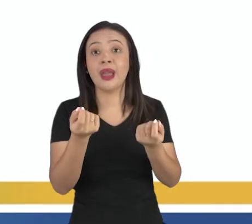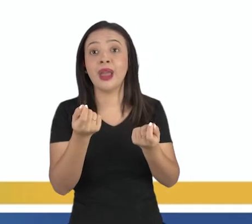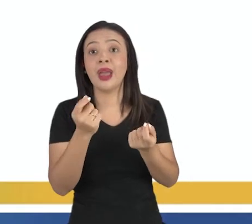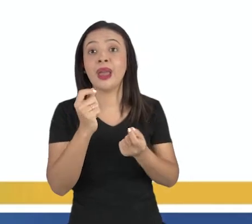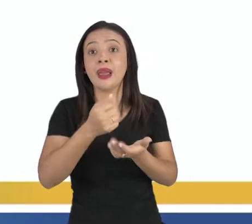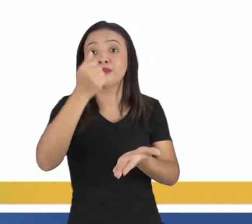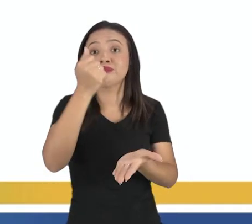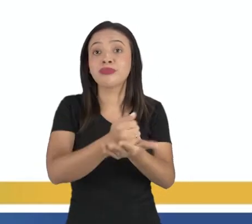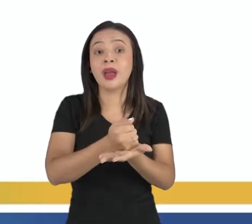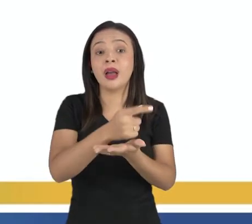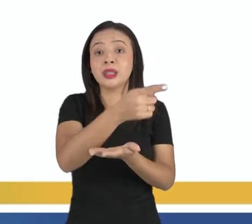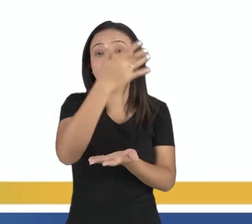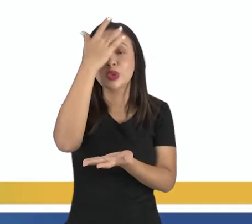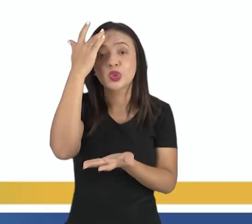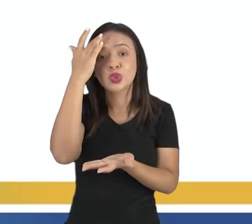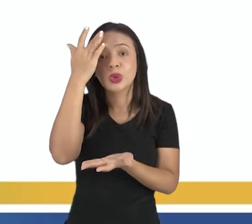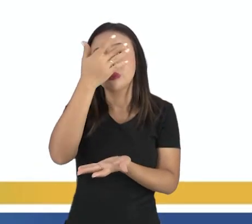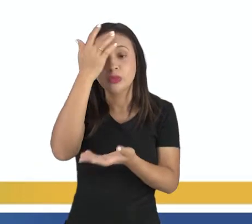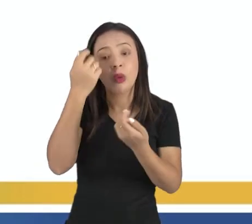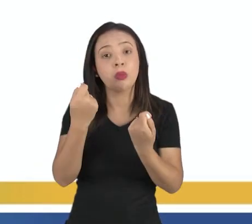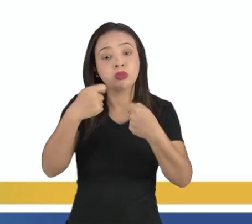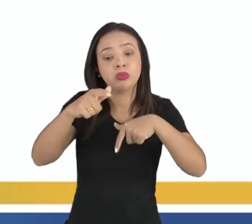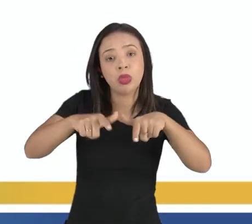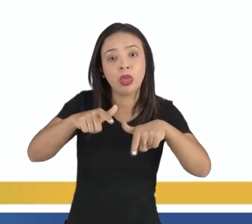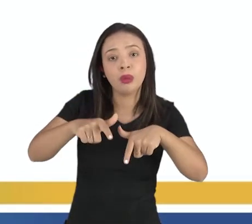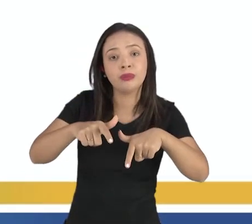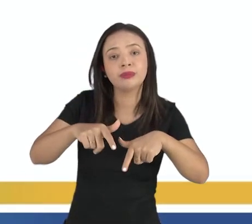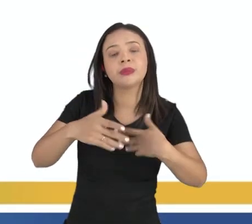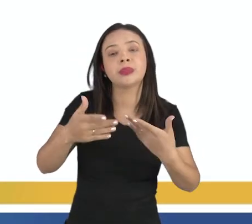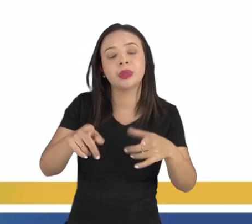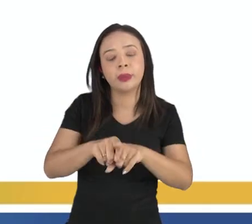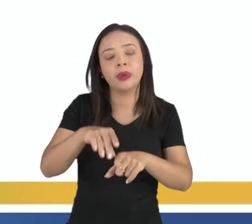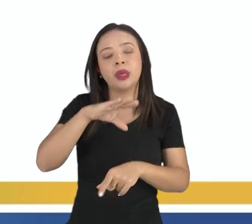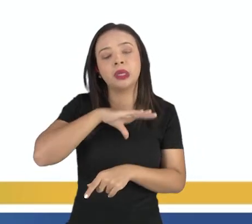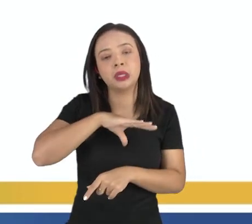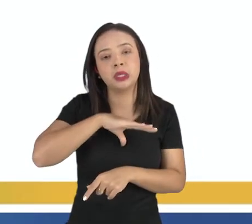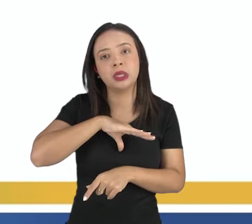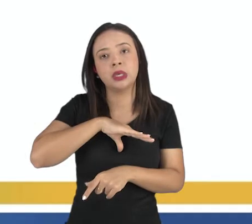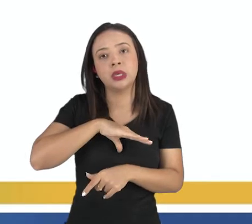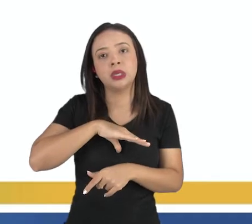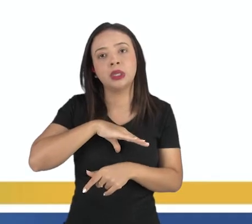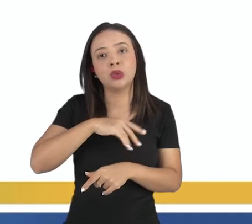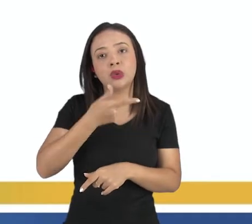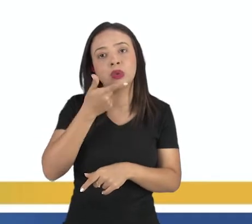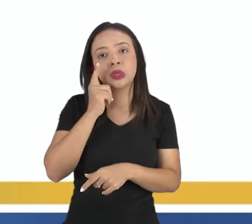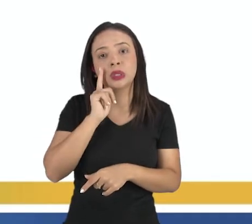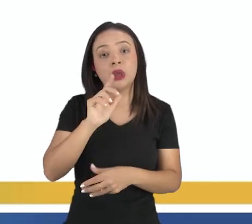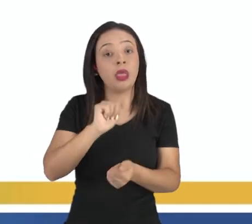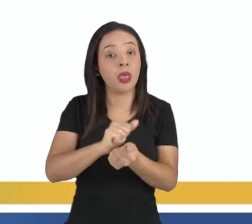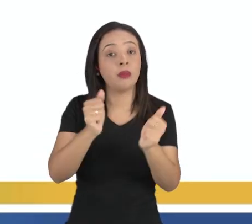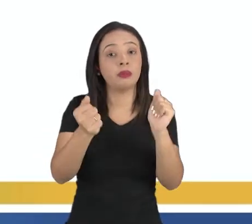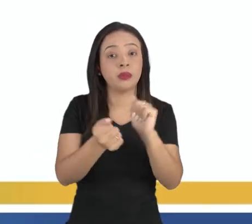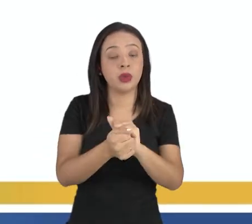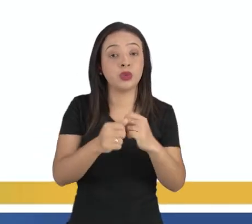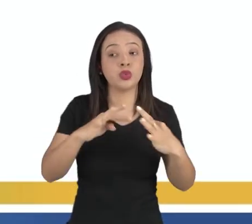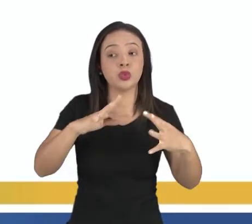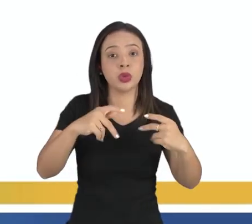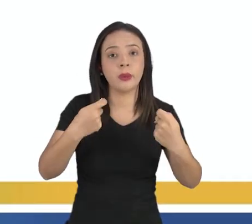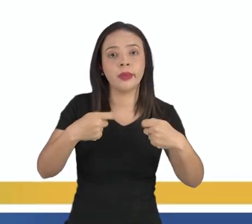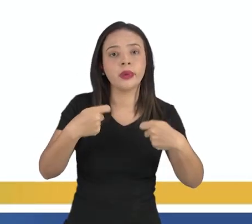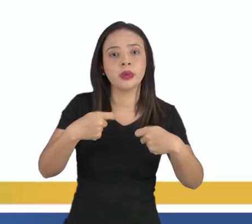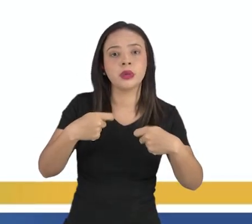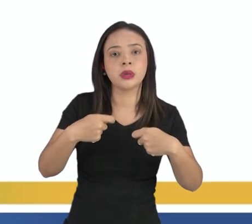para que a dinâmica da cidade se torne, digamos assim, adequada de acordo com a demanda